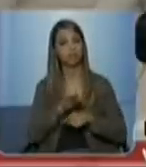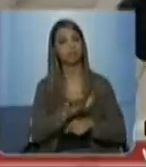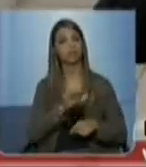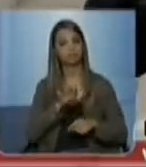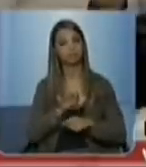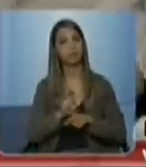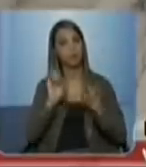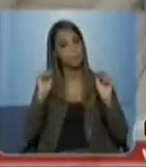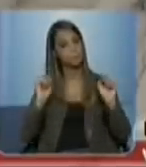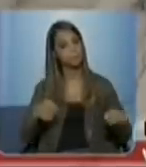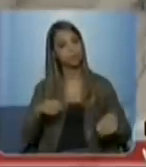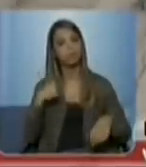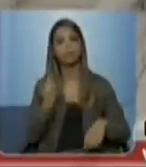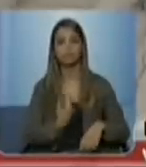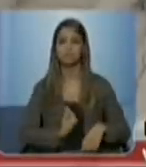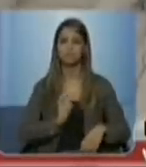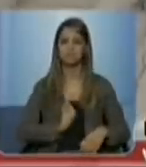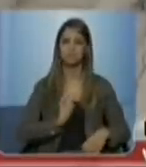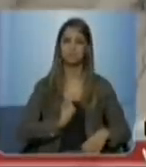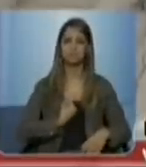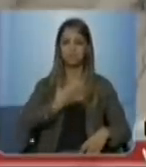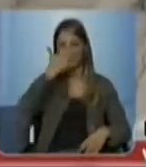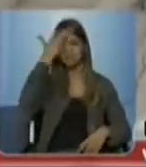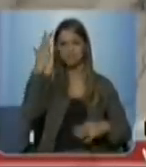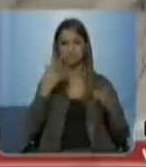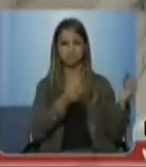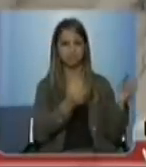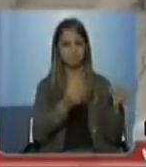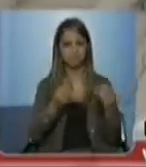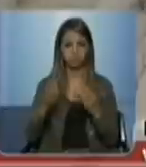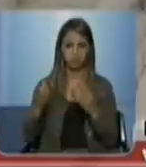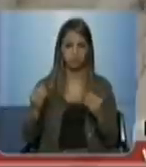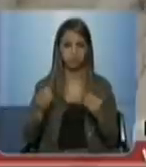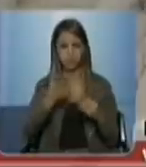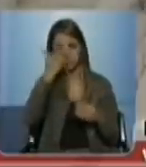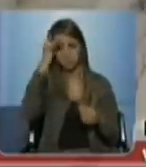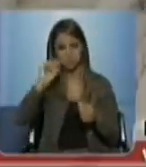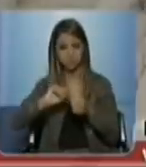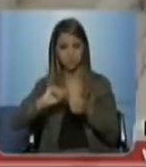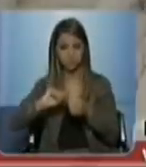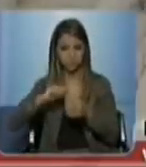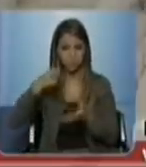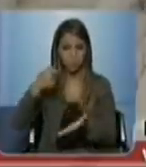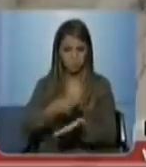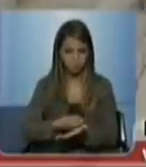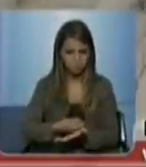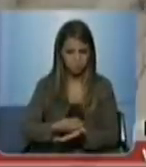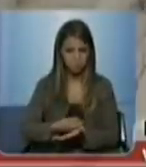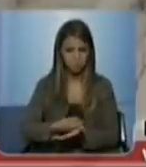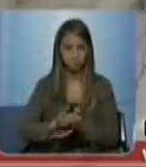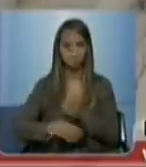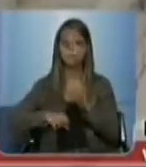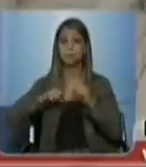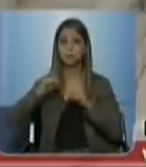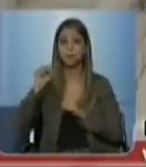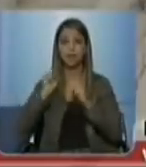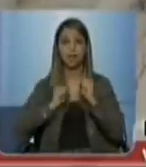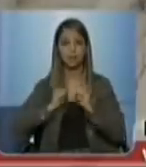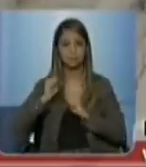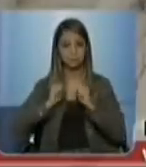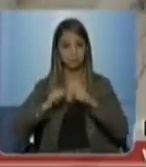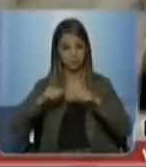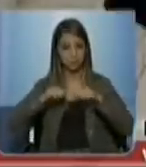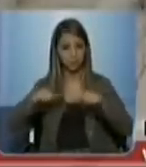contribuição nós tivemos a presença de várias pessoas vários franqueados e ex franqueados de várias regiões do Estado